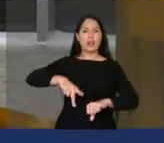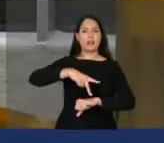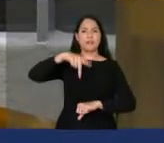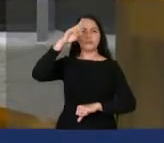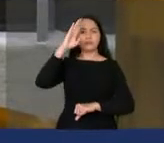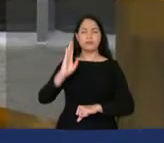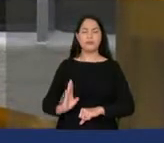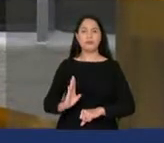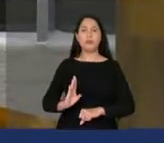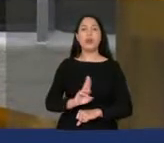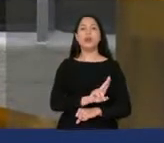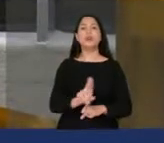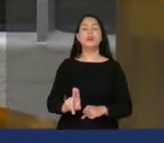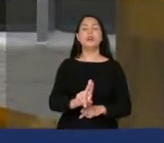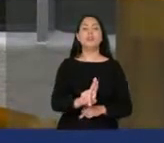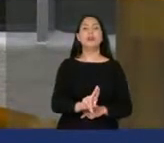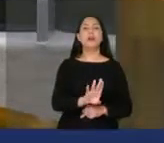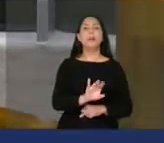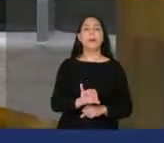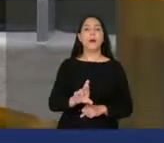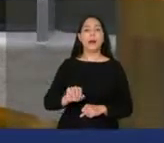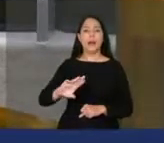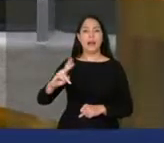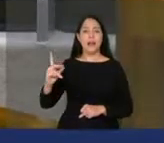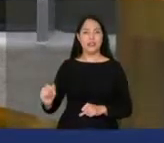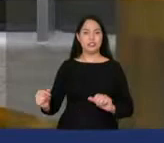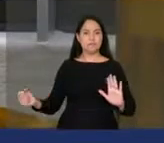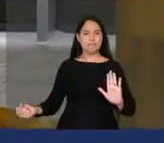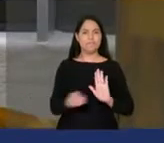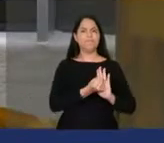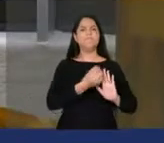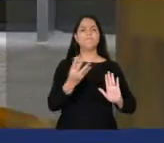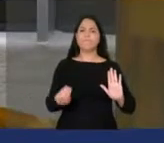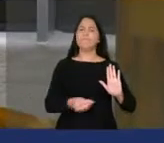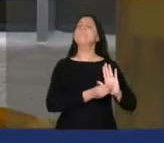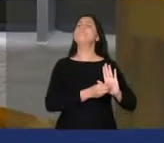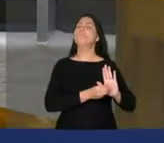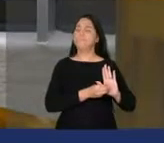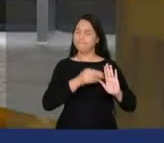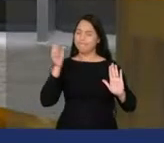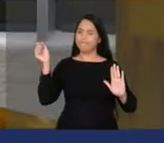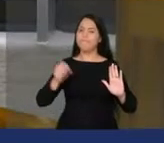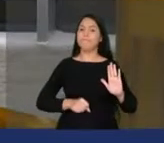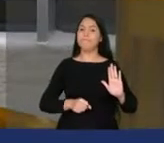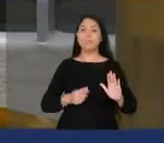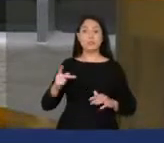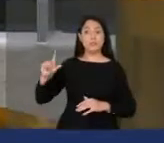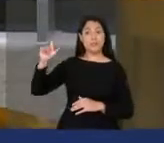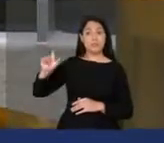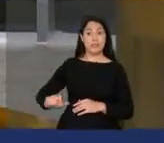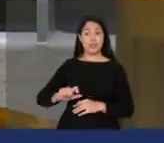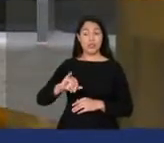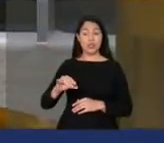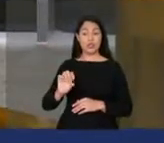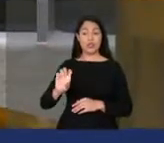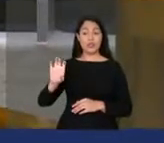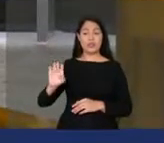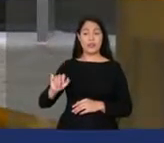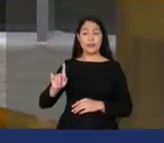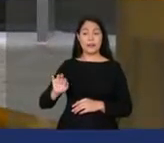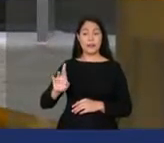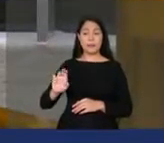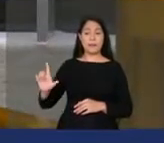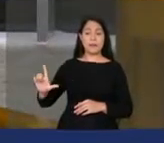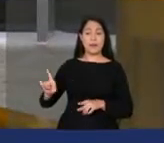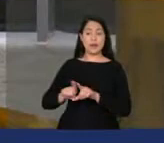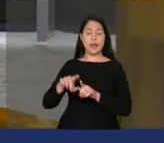próximo, na Praça dos Três Poderes, no panteão da pátria e da liberdade, José Gabriel da Costa e sua esposa Raimunda